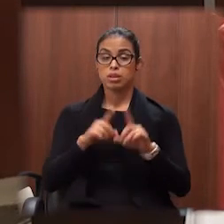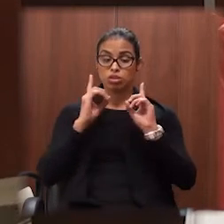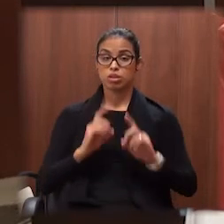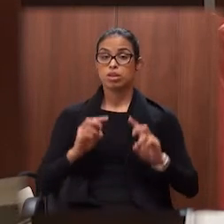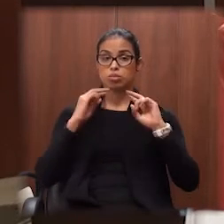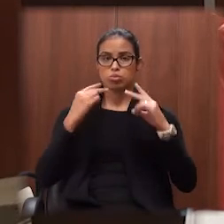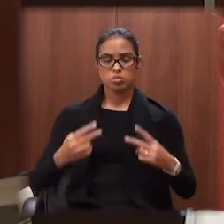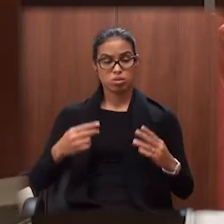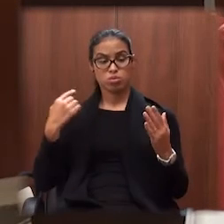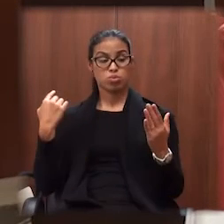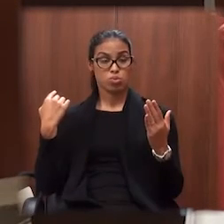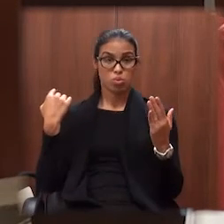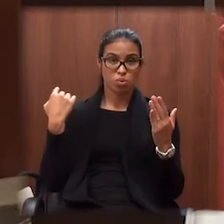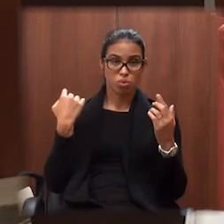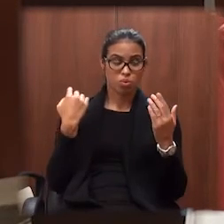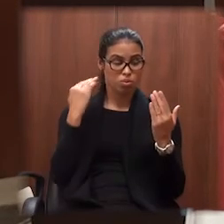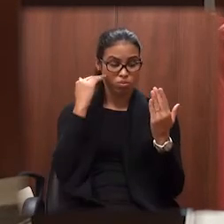de direitos humanos